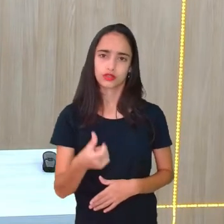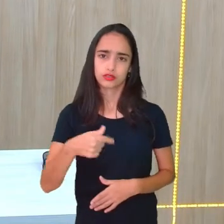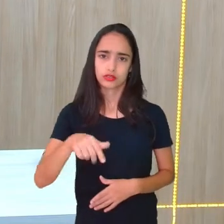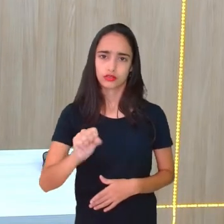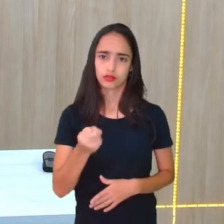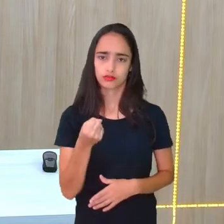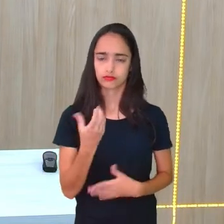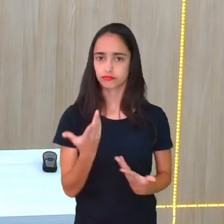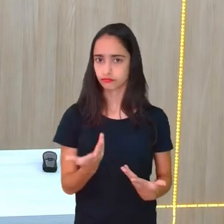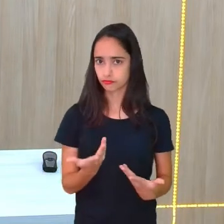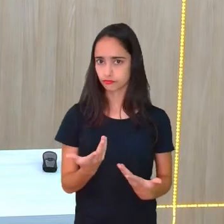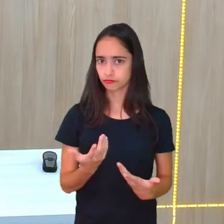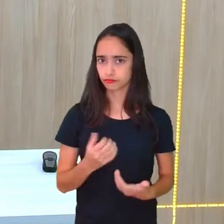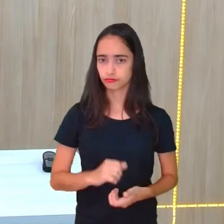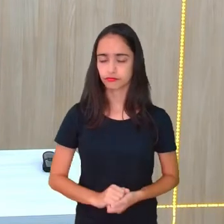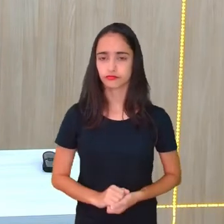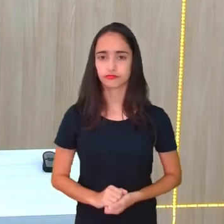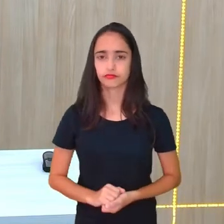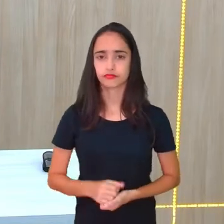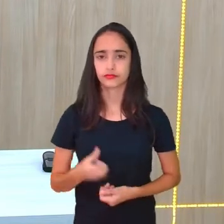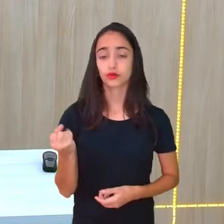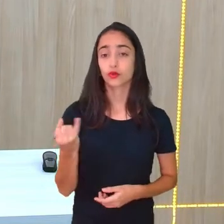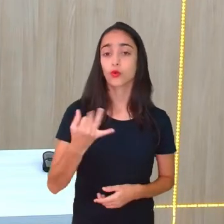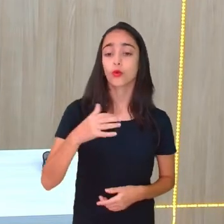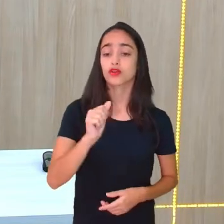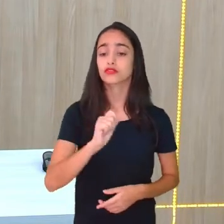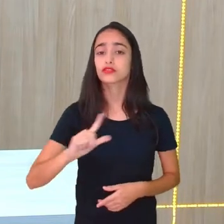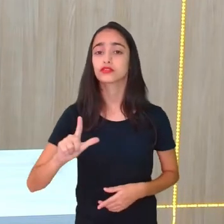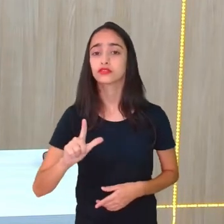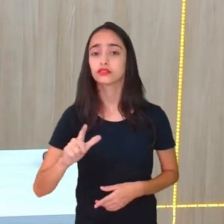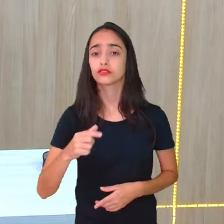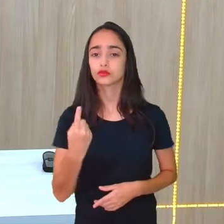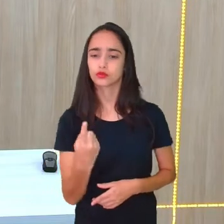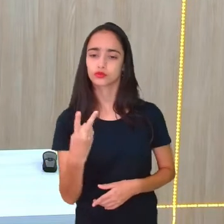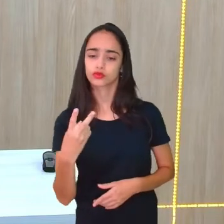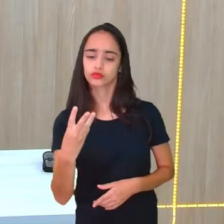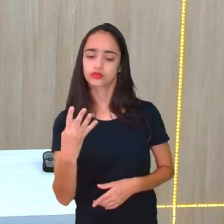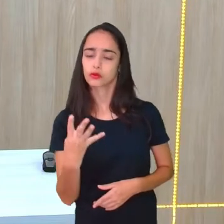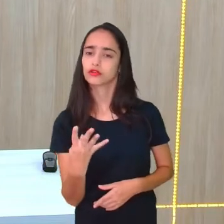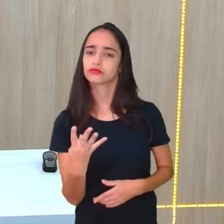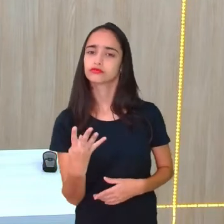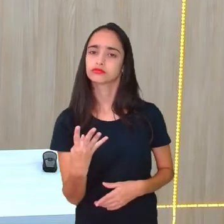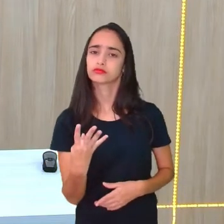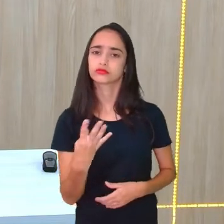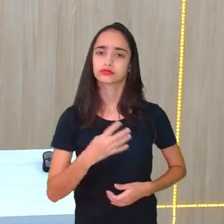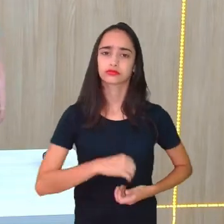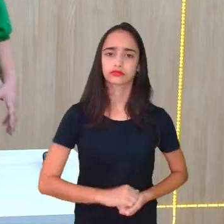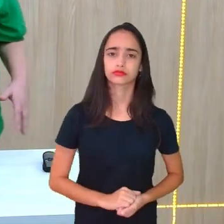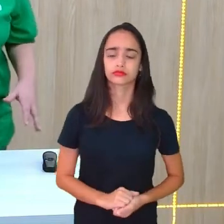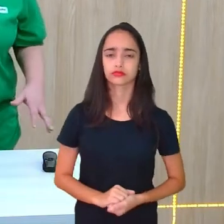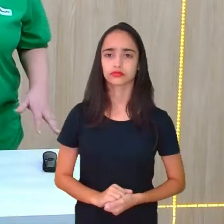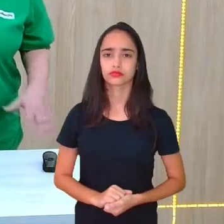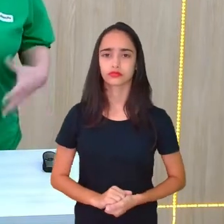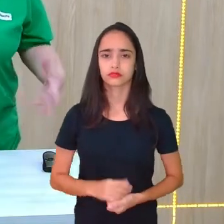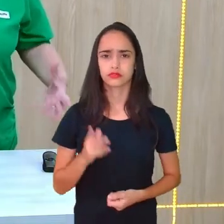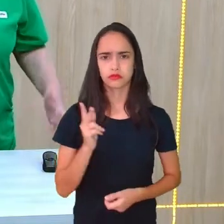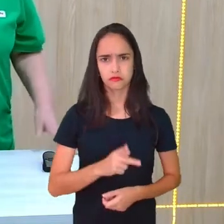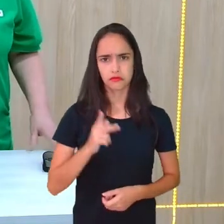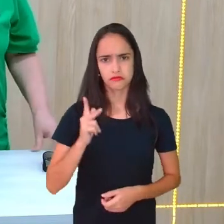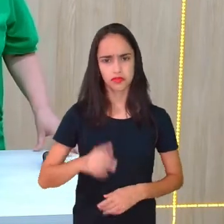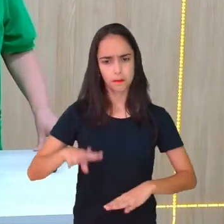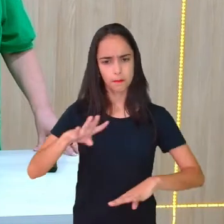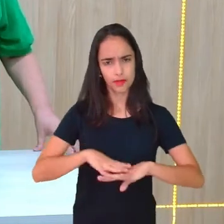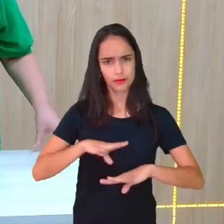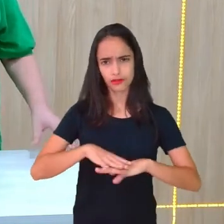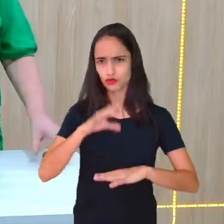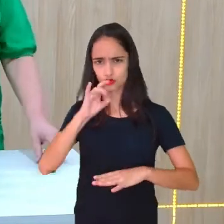1, 2, 3, 4, 5, 6, 7, 8. E quantos tem azul? 1, 2, 3, 4. Professora, matemática é